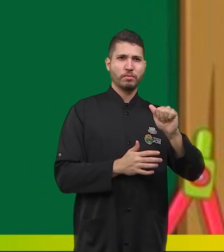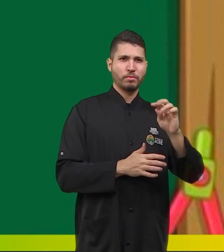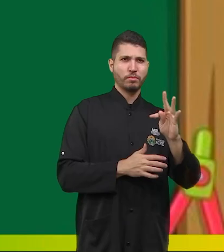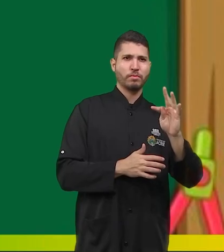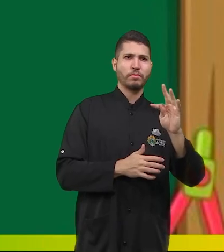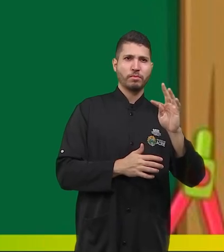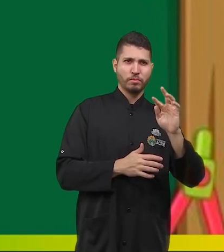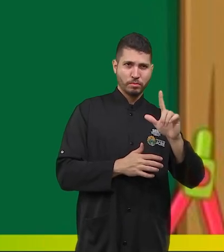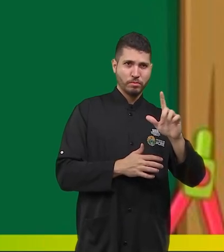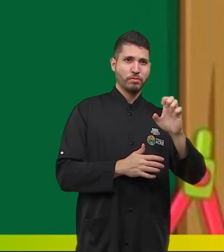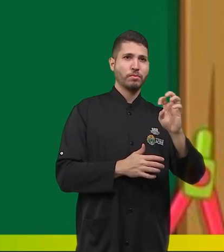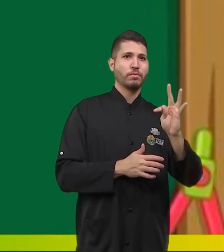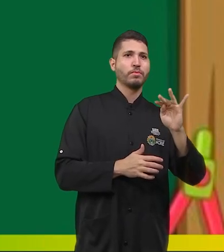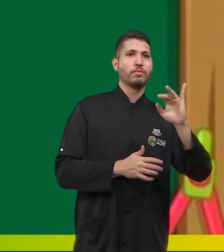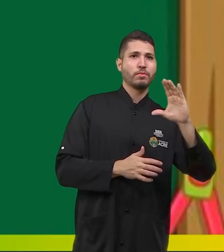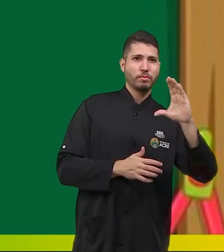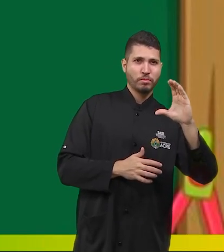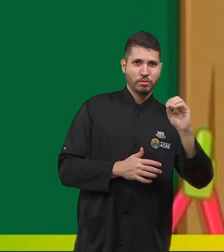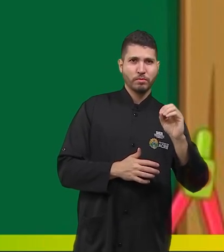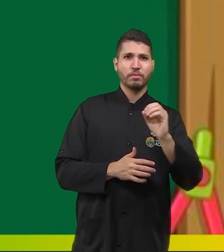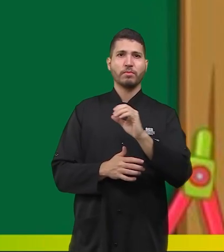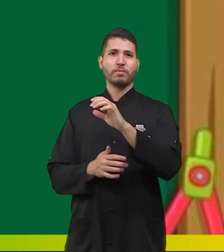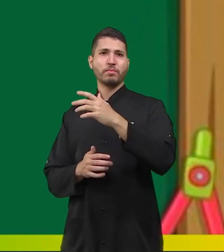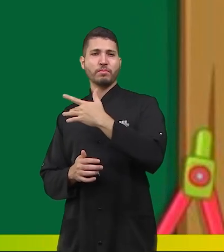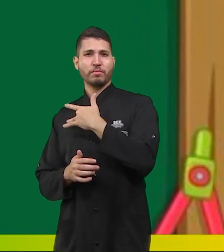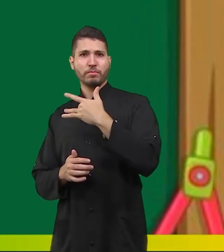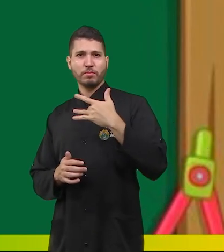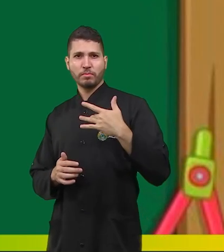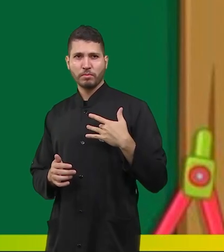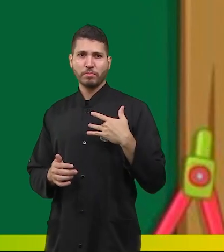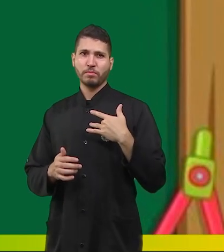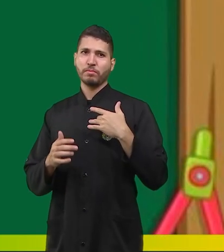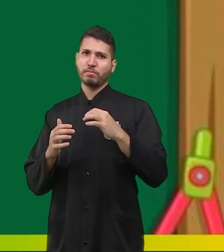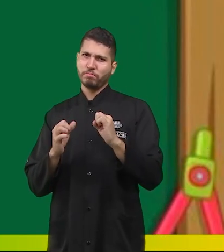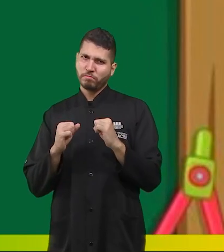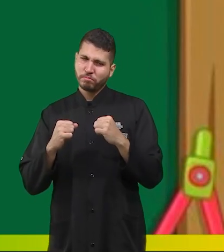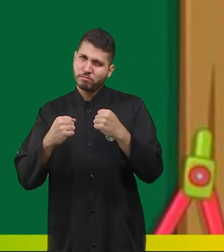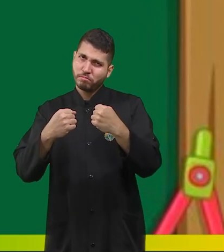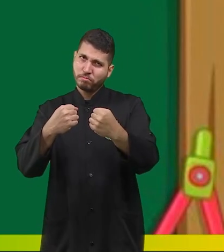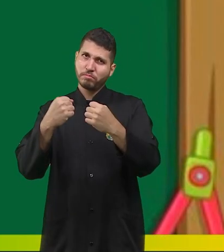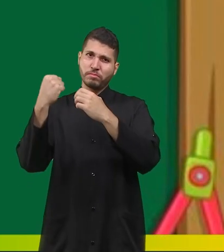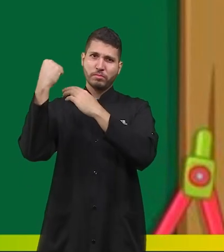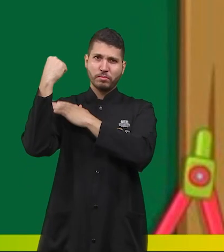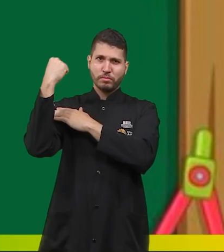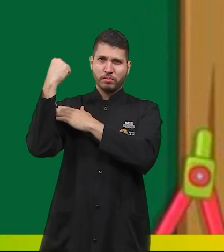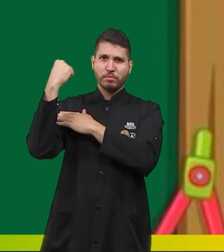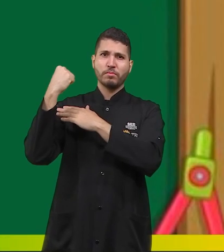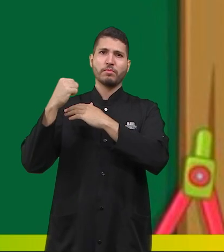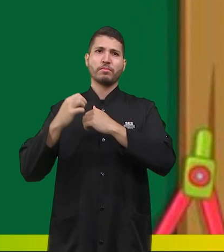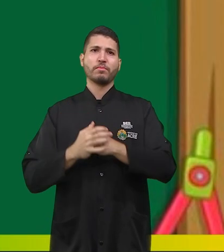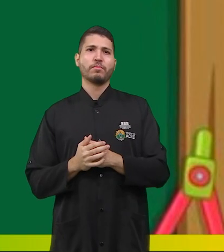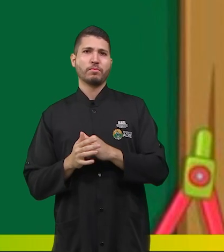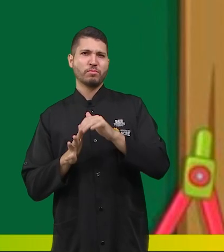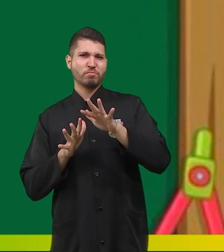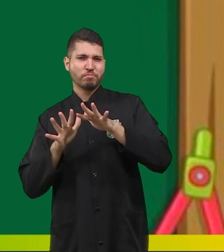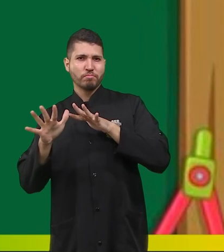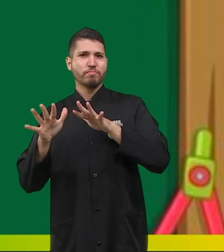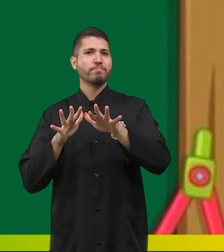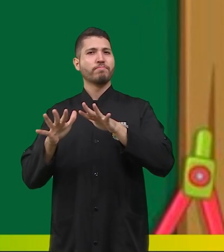na saúde, envolve elementos como força e resistência muscular, flexibilidade e